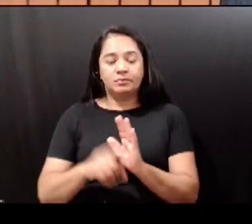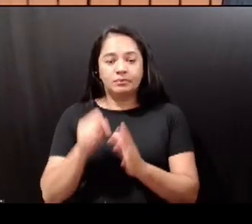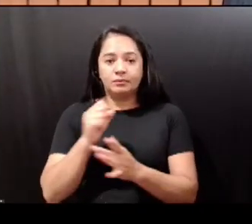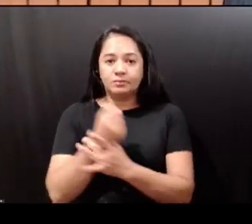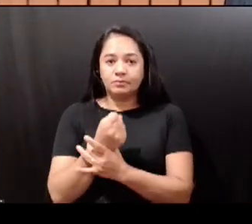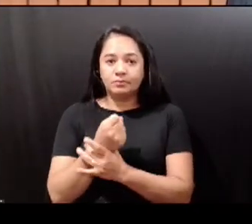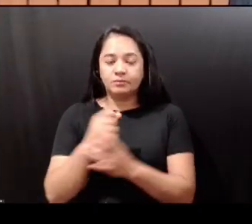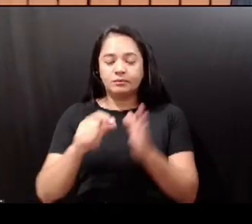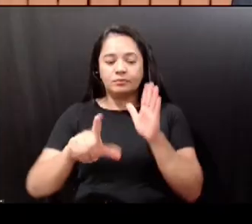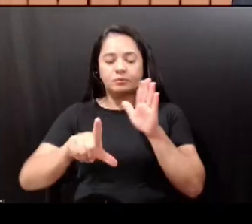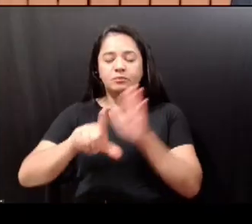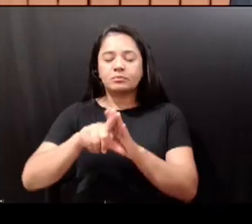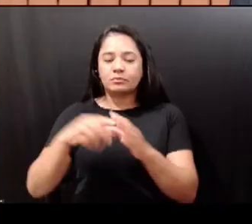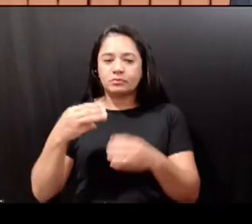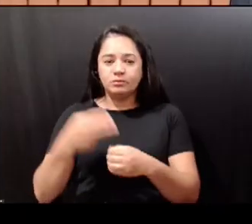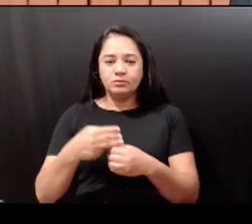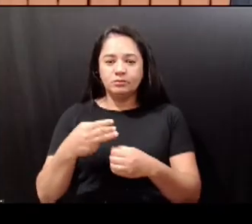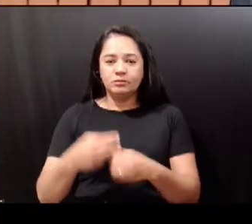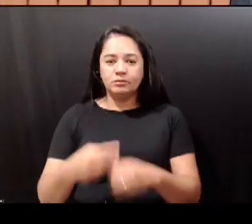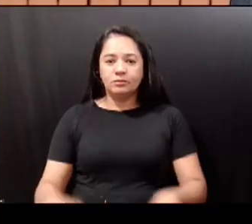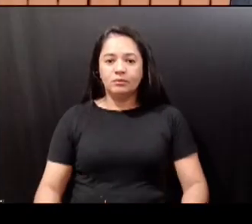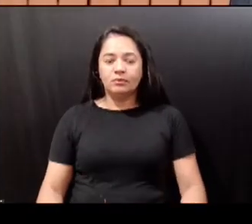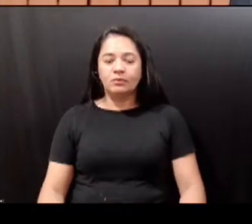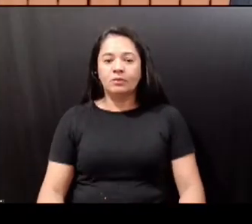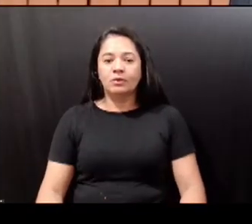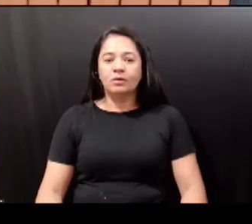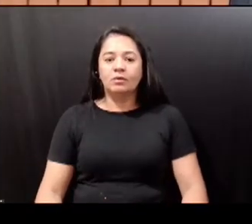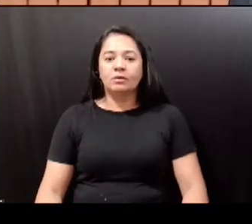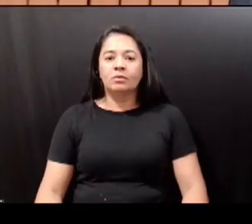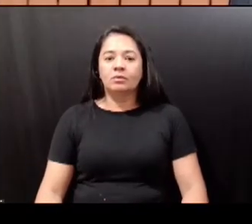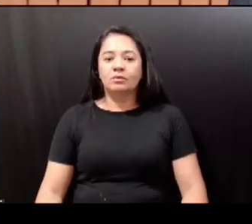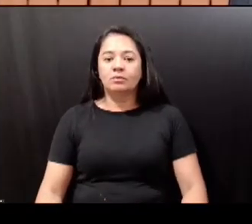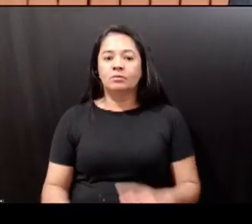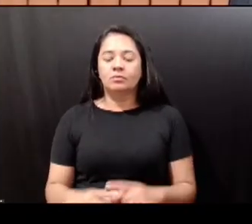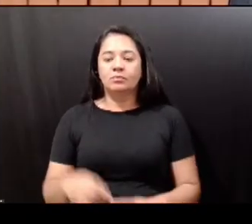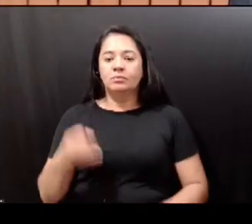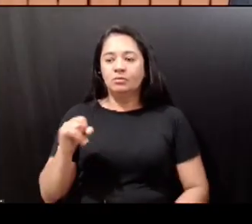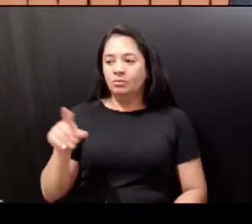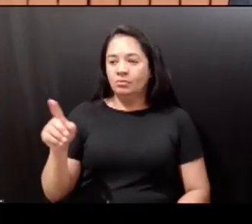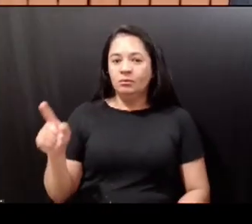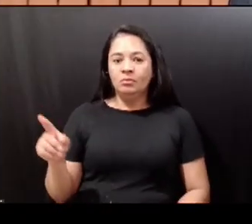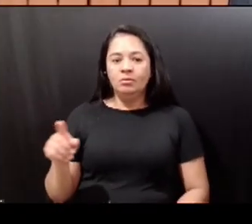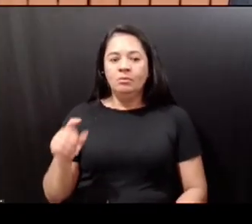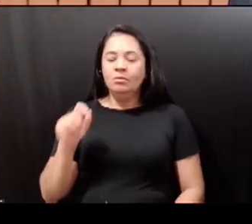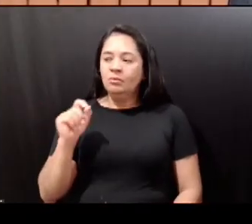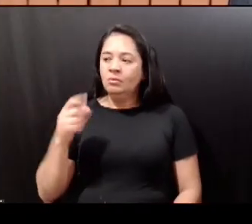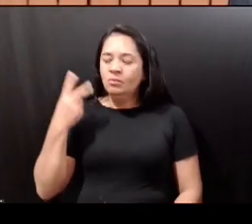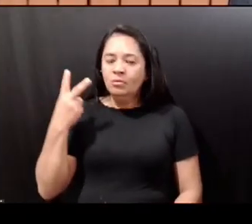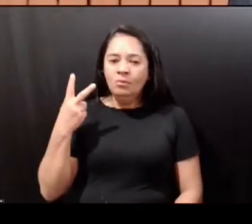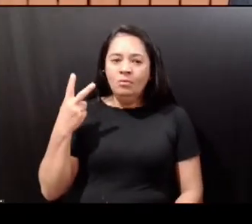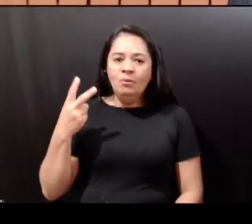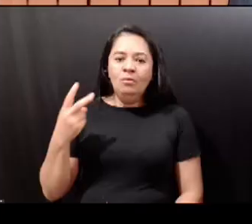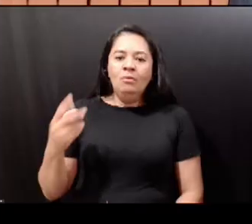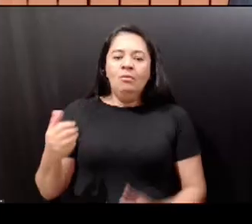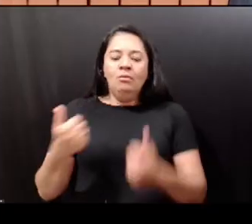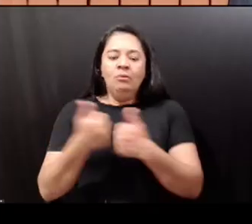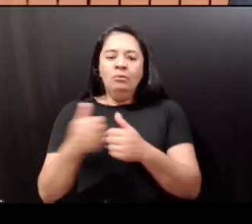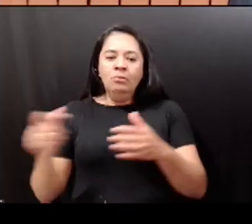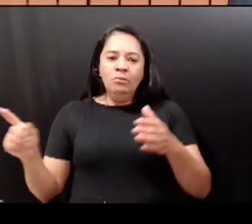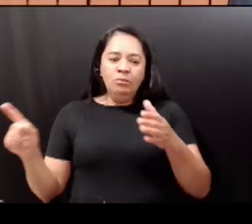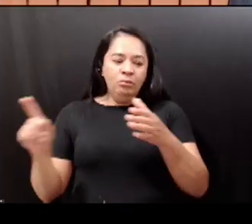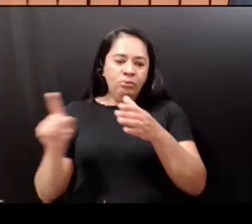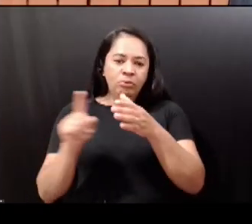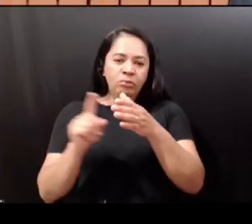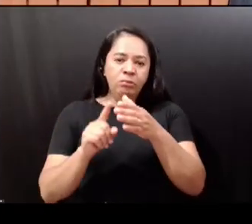seu ressarcimento, uma vez que quando você entra, vereador Benê Lima, num ônibus, que ele tem o trajeto do